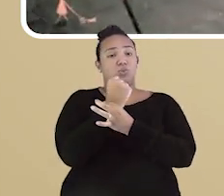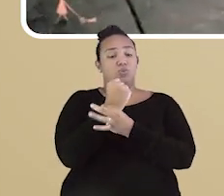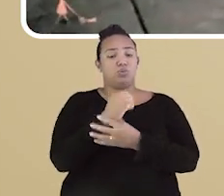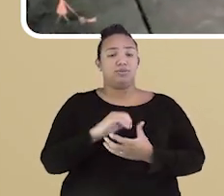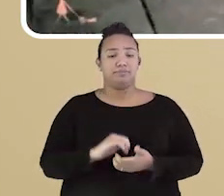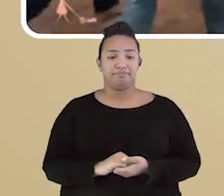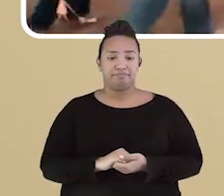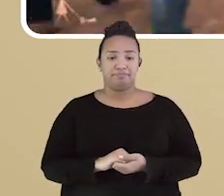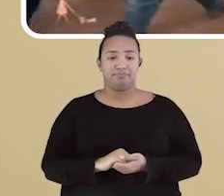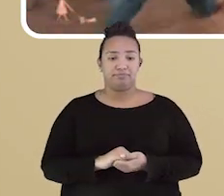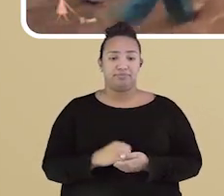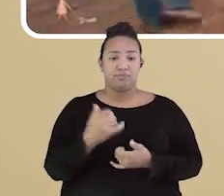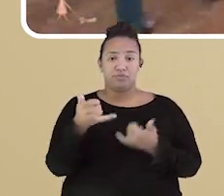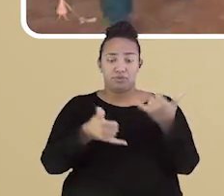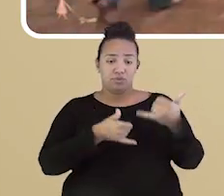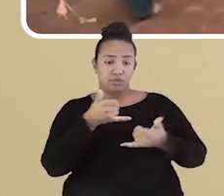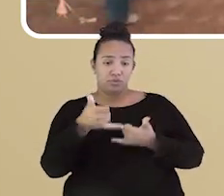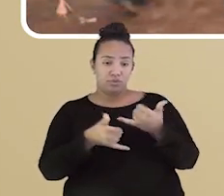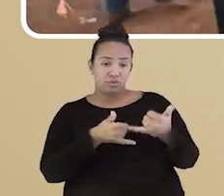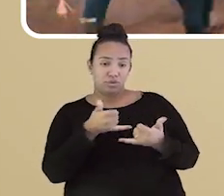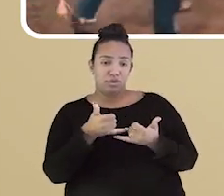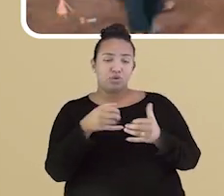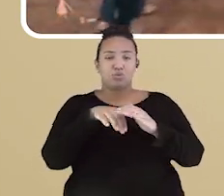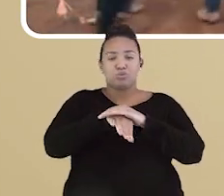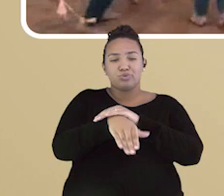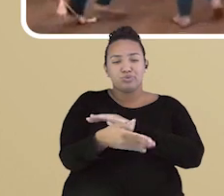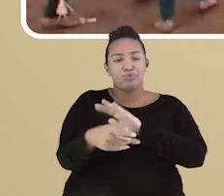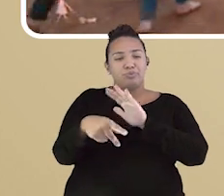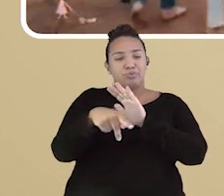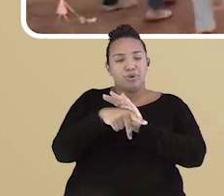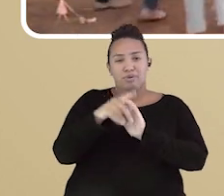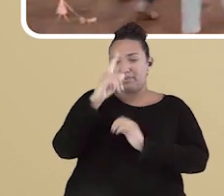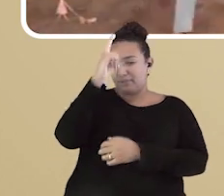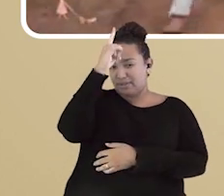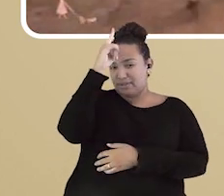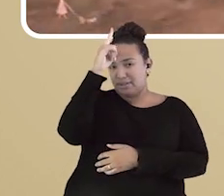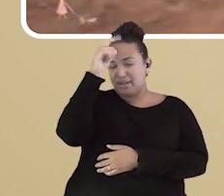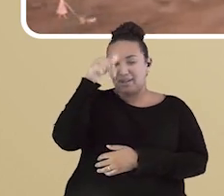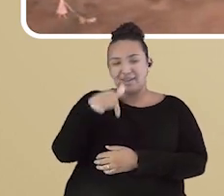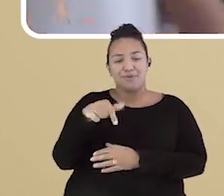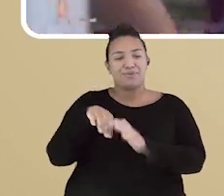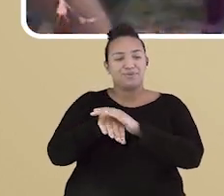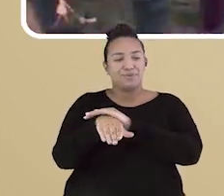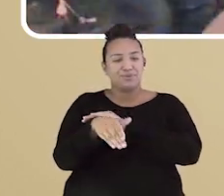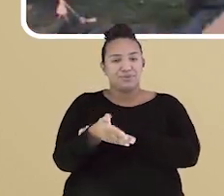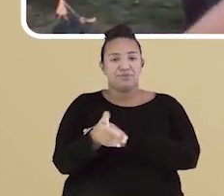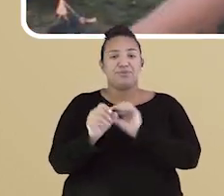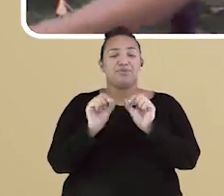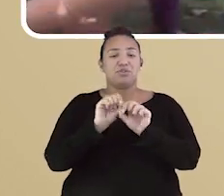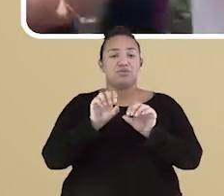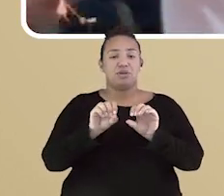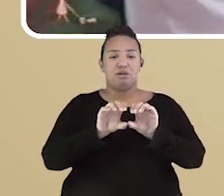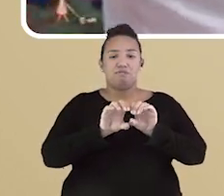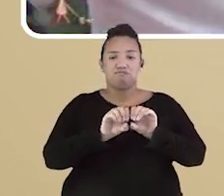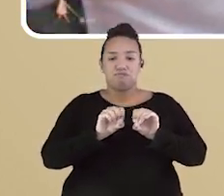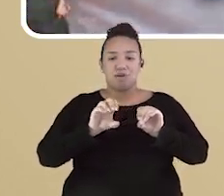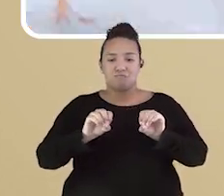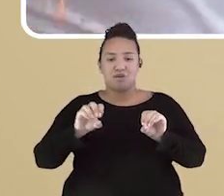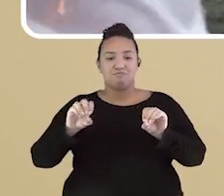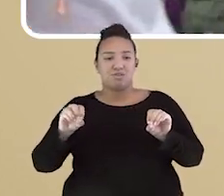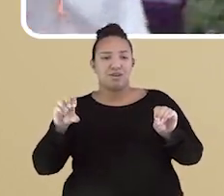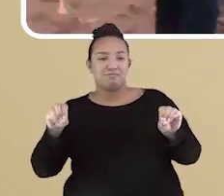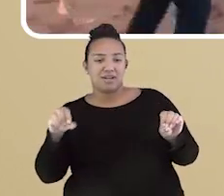de vustreia, que costume pomerano é fazer linguiça. Aí nós dobra a linguiça, é uma brincadeira